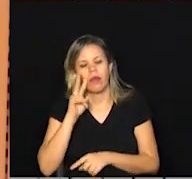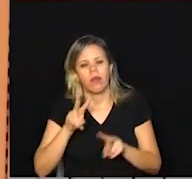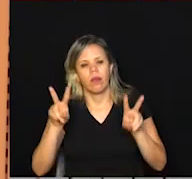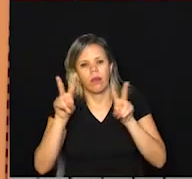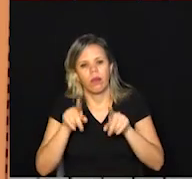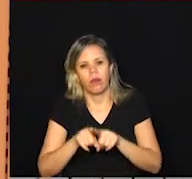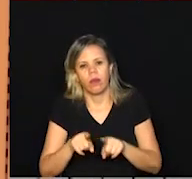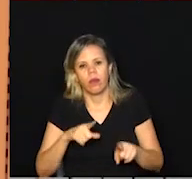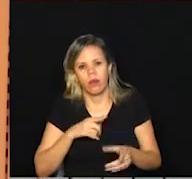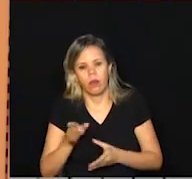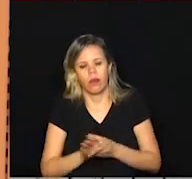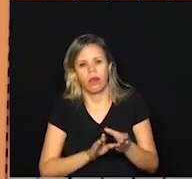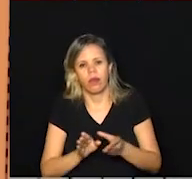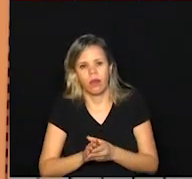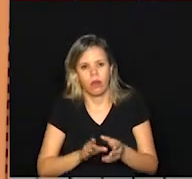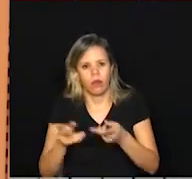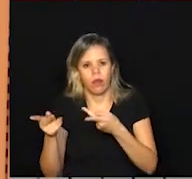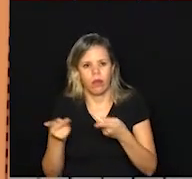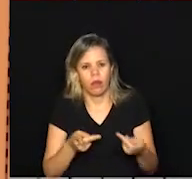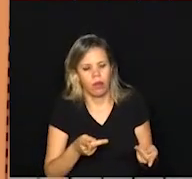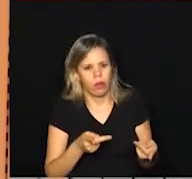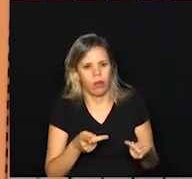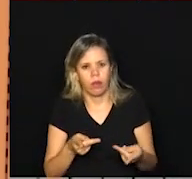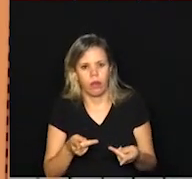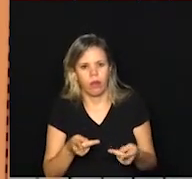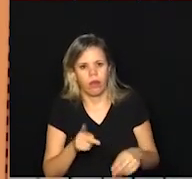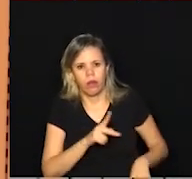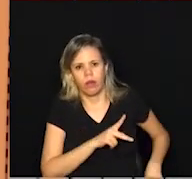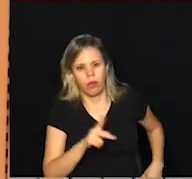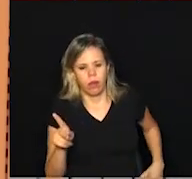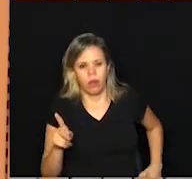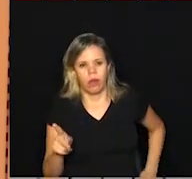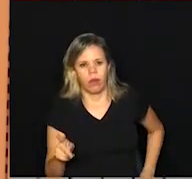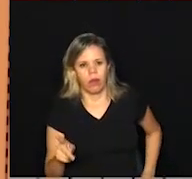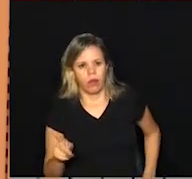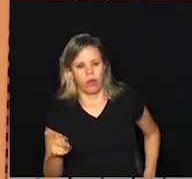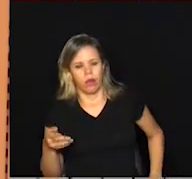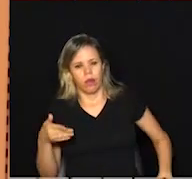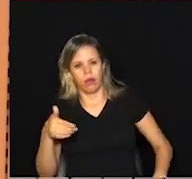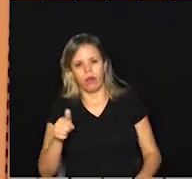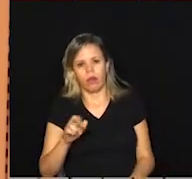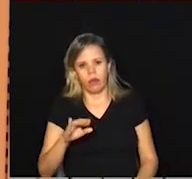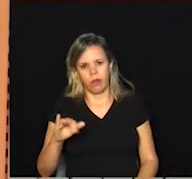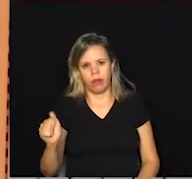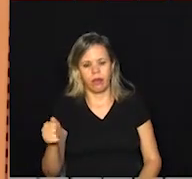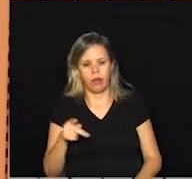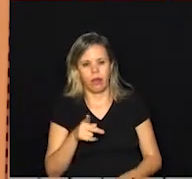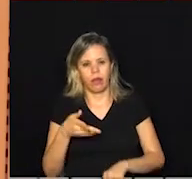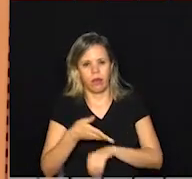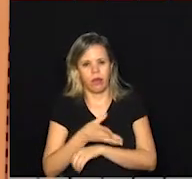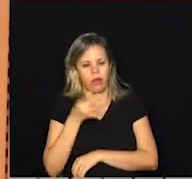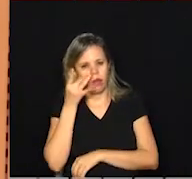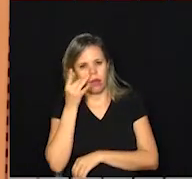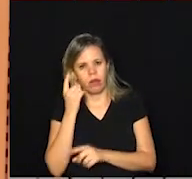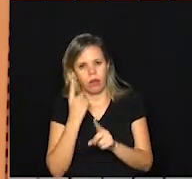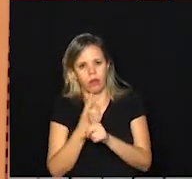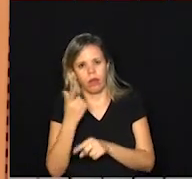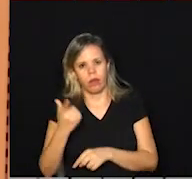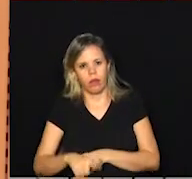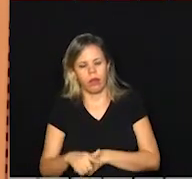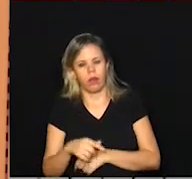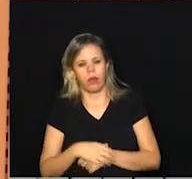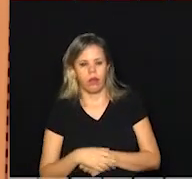que há também um convite para a presidente do conselho para o André está presente estão nos veremos novamente